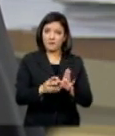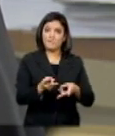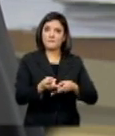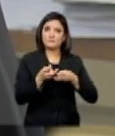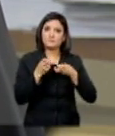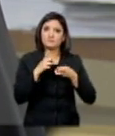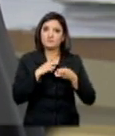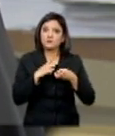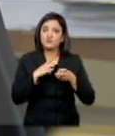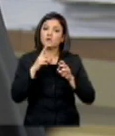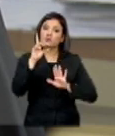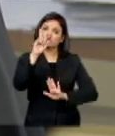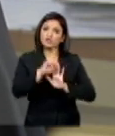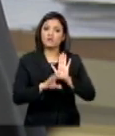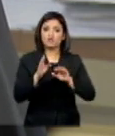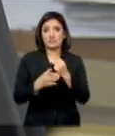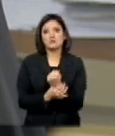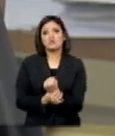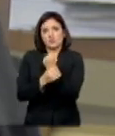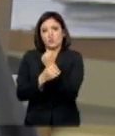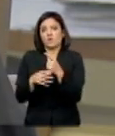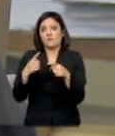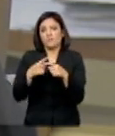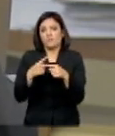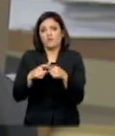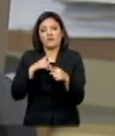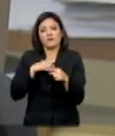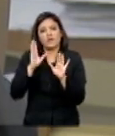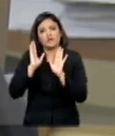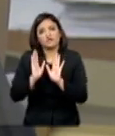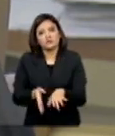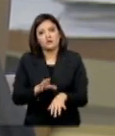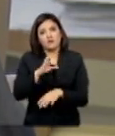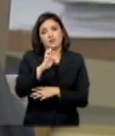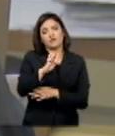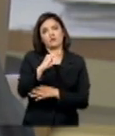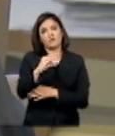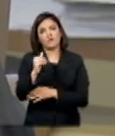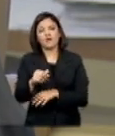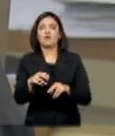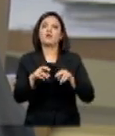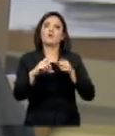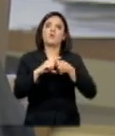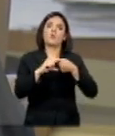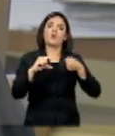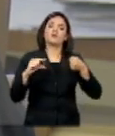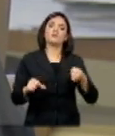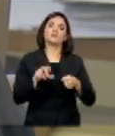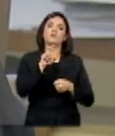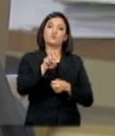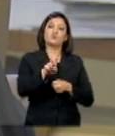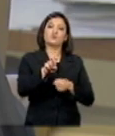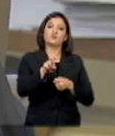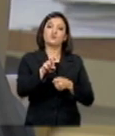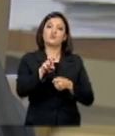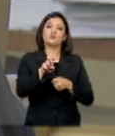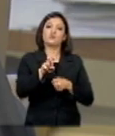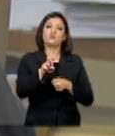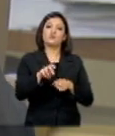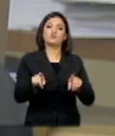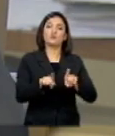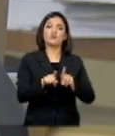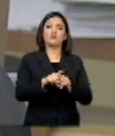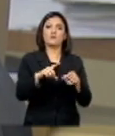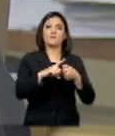assegurada no estudo das normas de estatura constitucional prevista no artigo 5º caput e no e no artigo